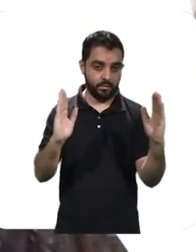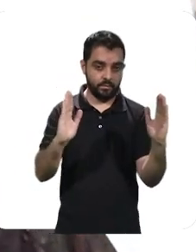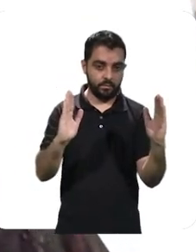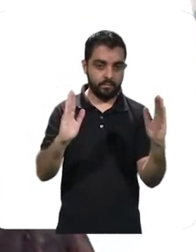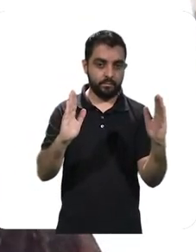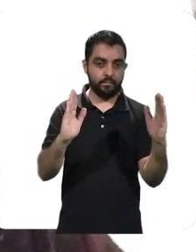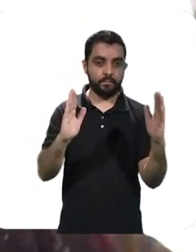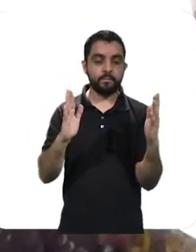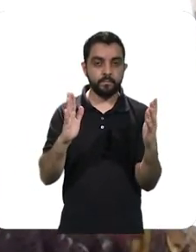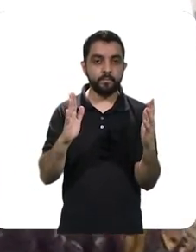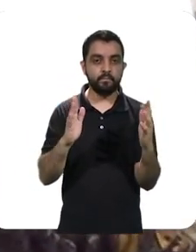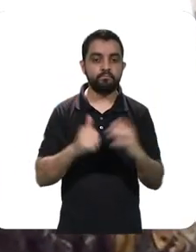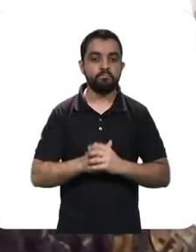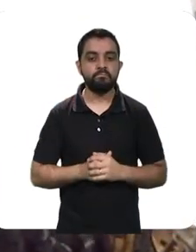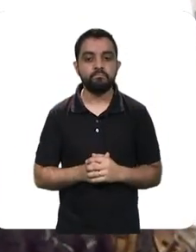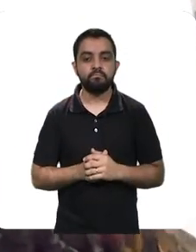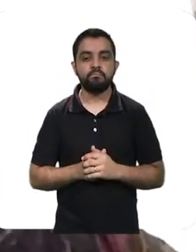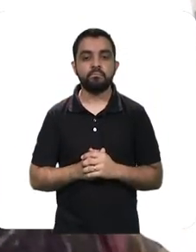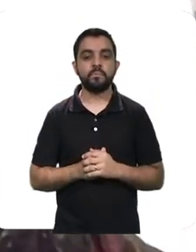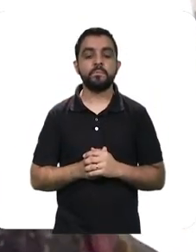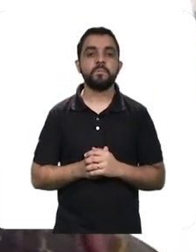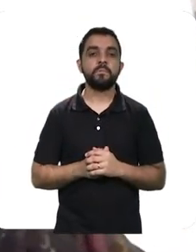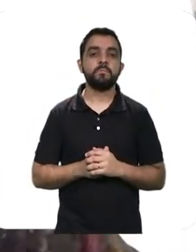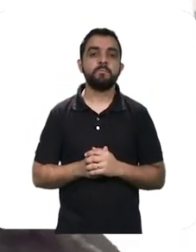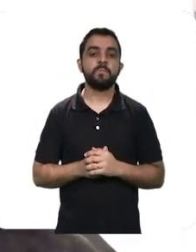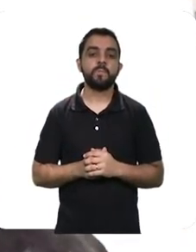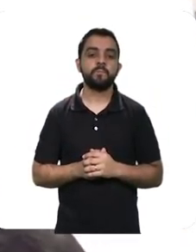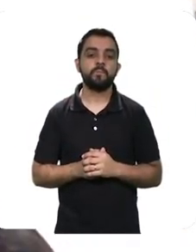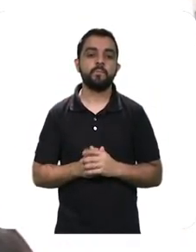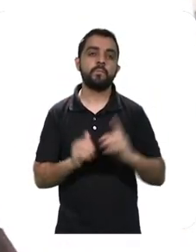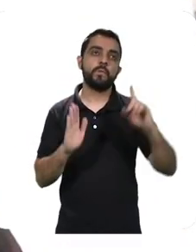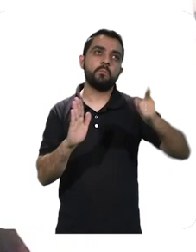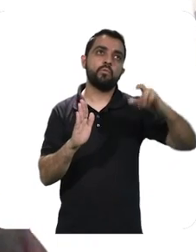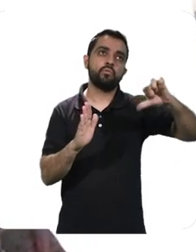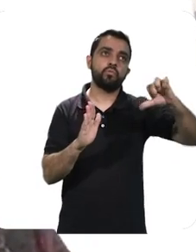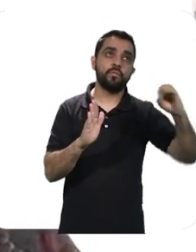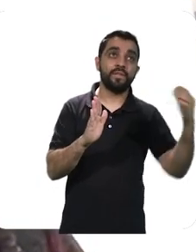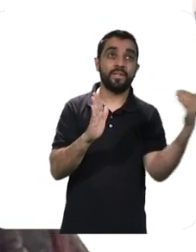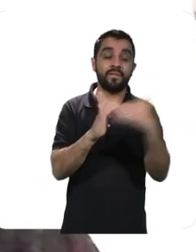dos governos que passaram,